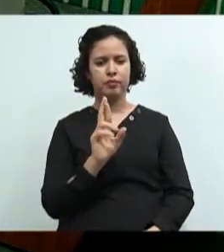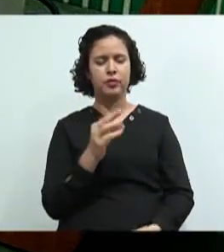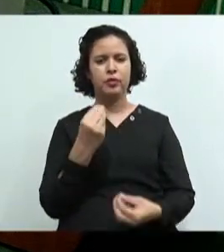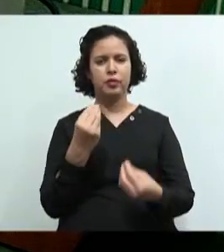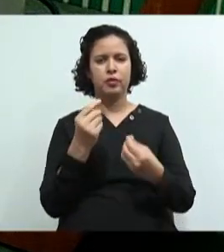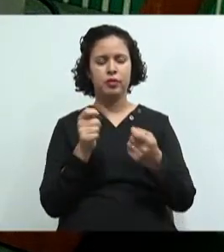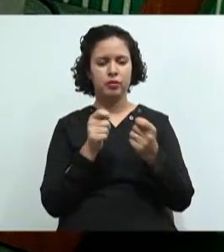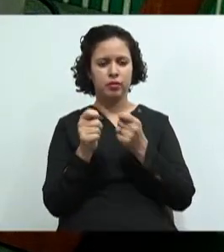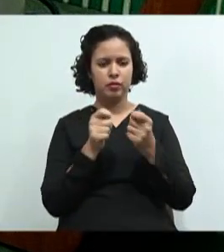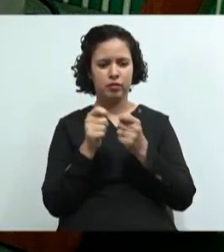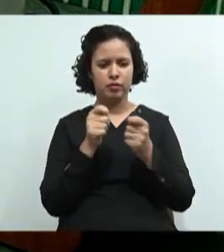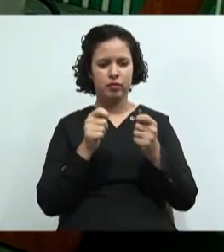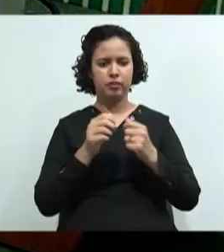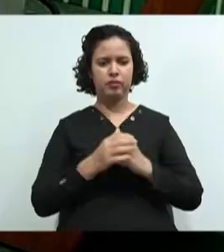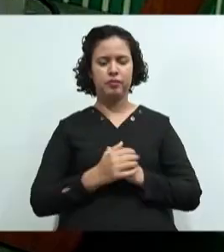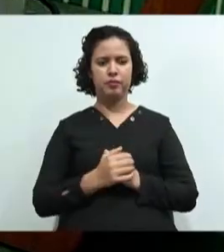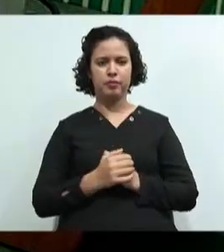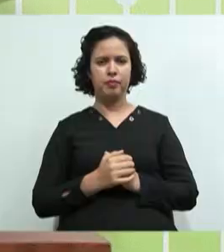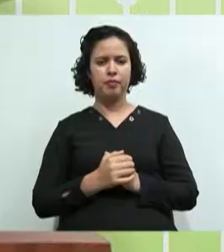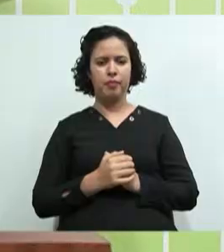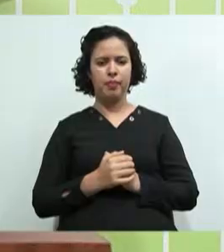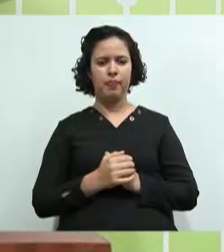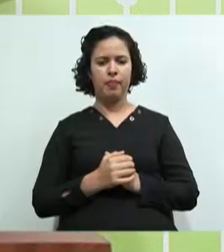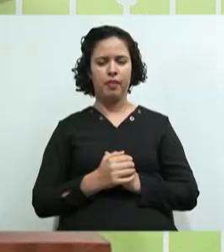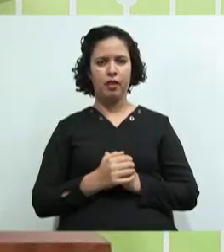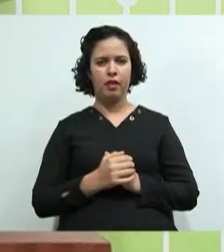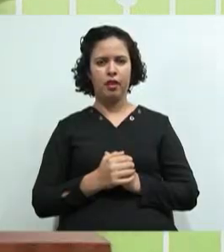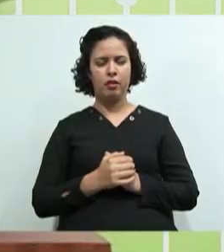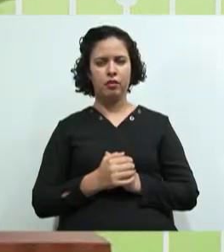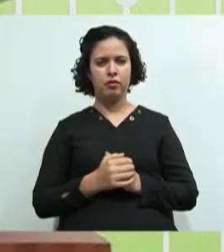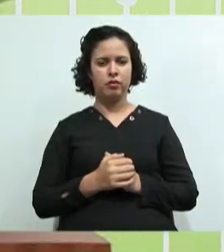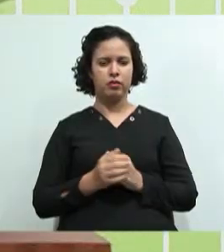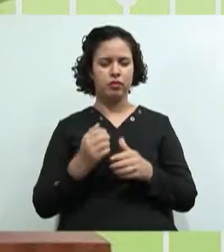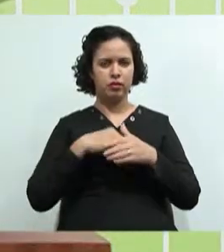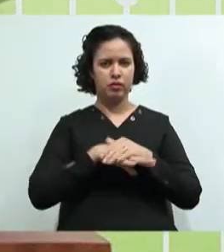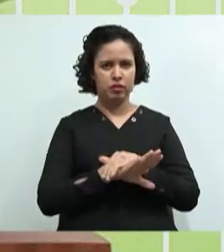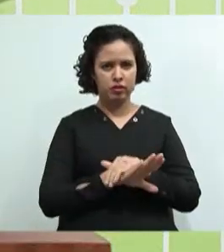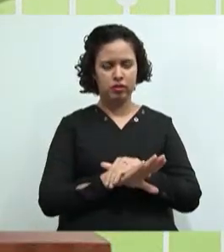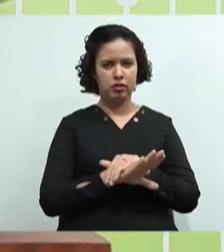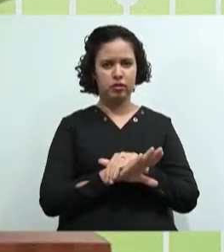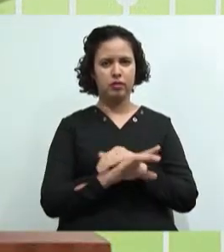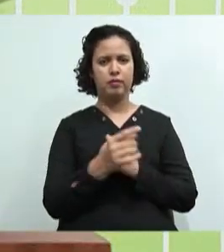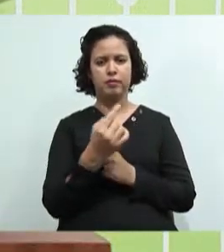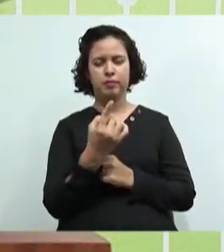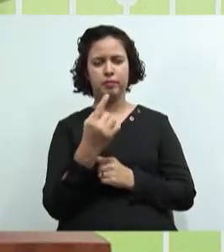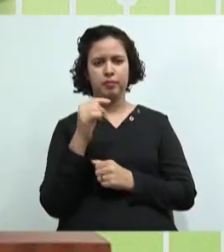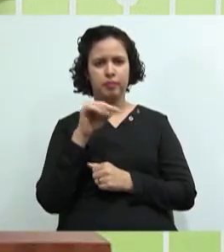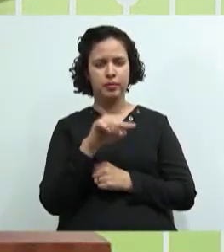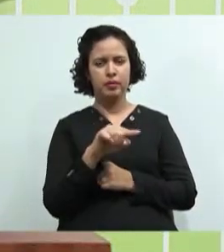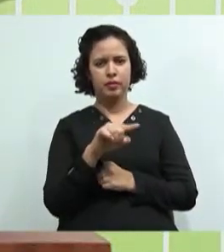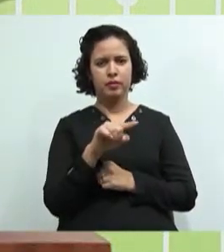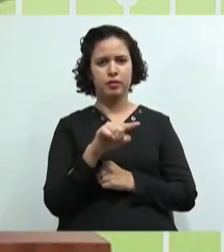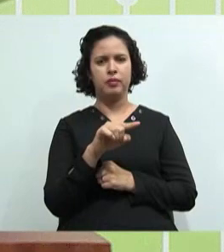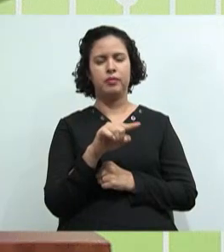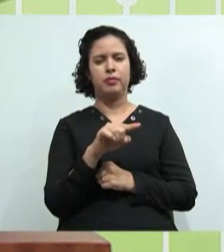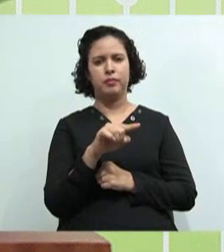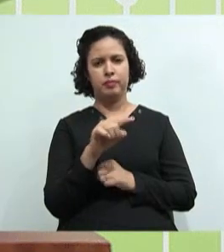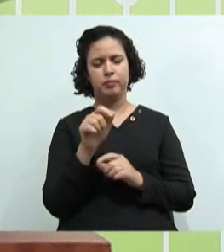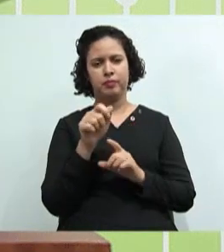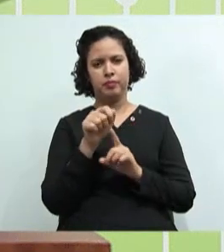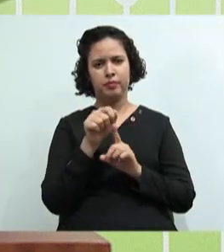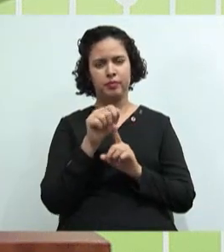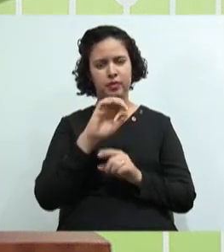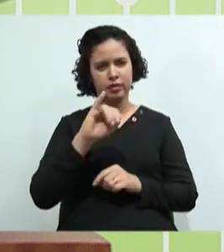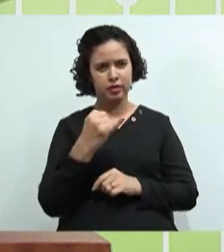controlar isso? É muito simples, tá? Eu vou guardar 1.000 em janeiro, vou guardar 1.000 em fevereiro, 1.000 em março, na verdade.